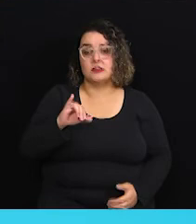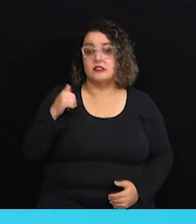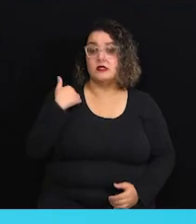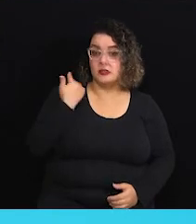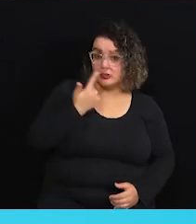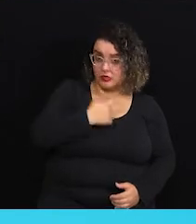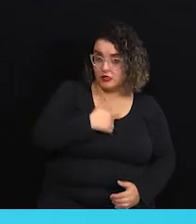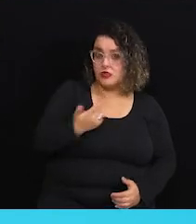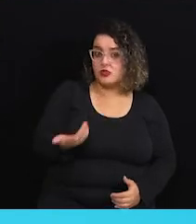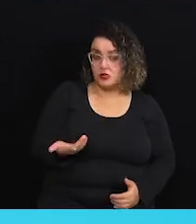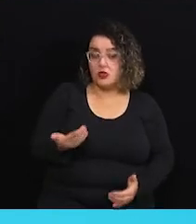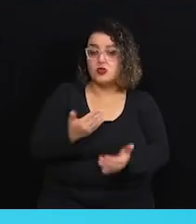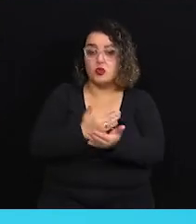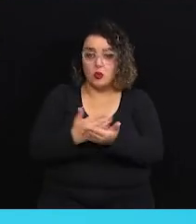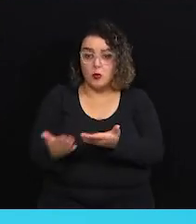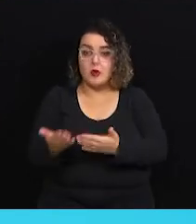nós